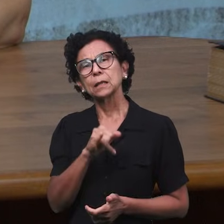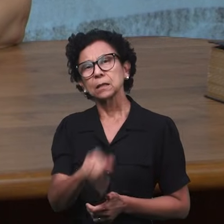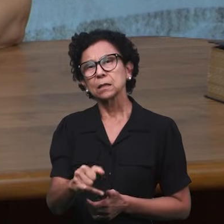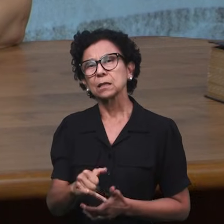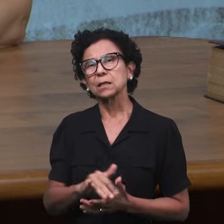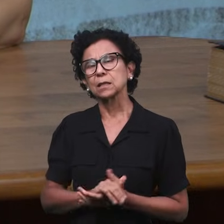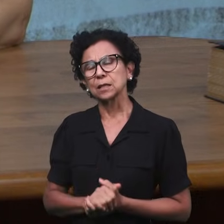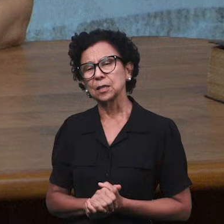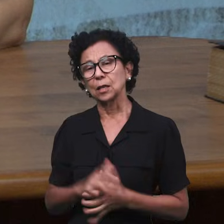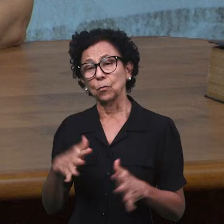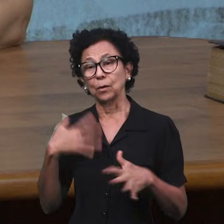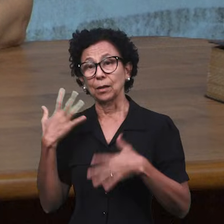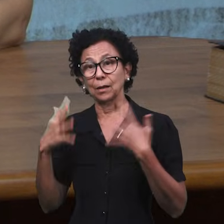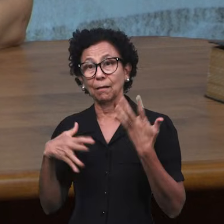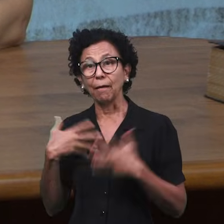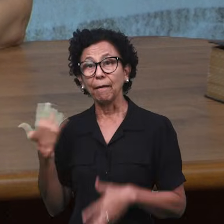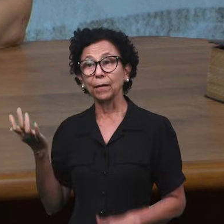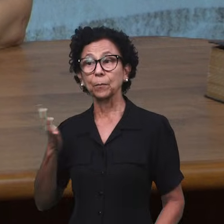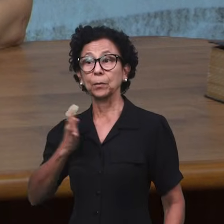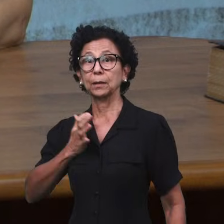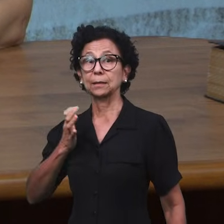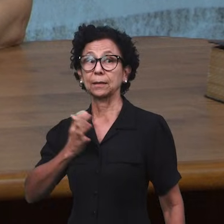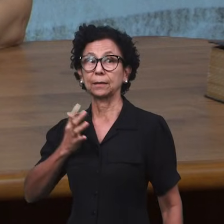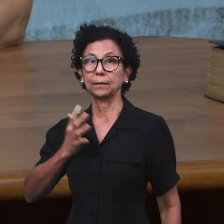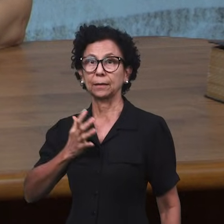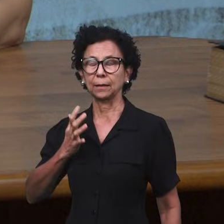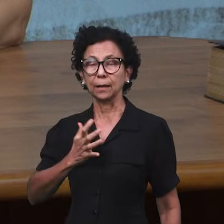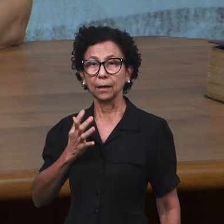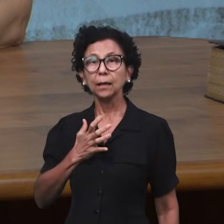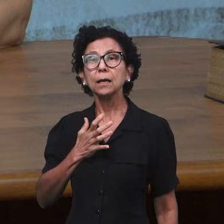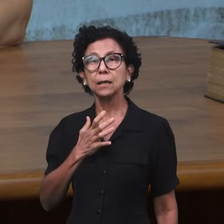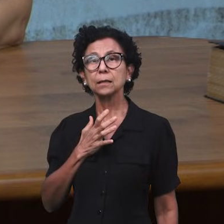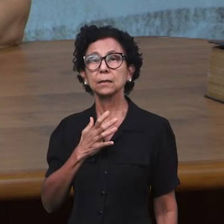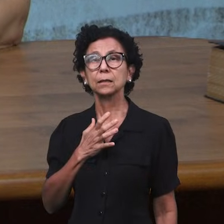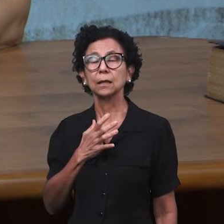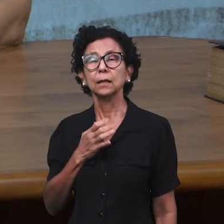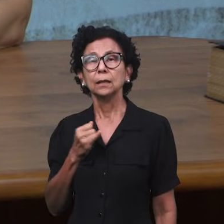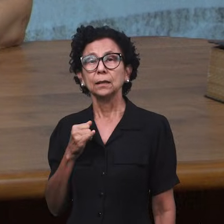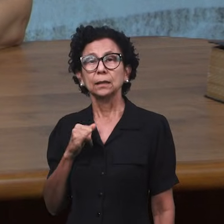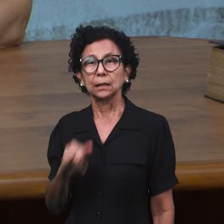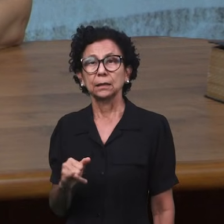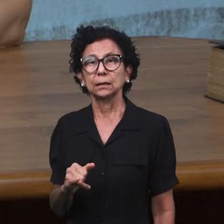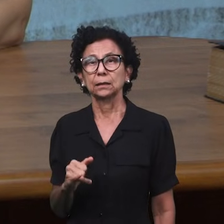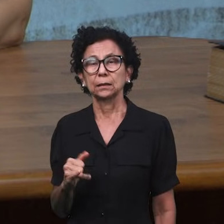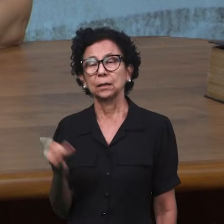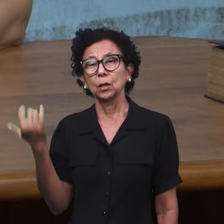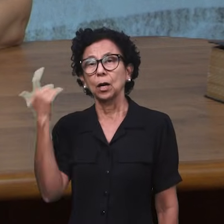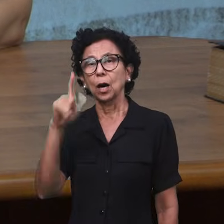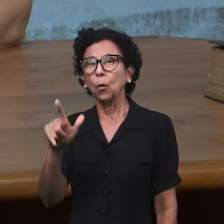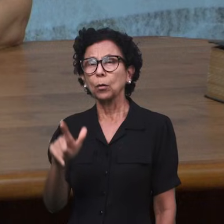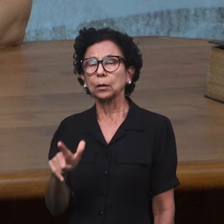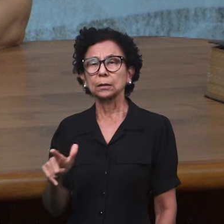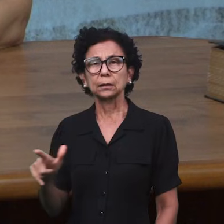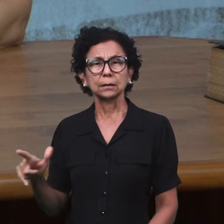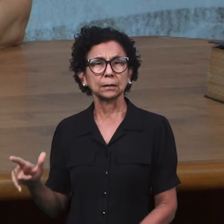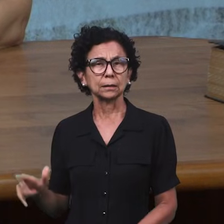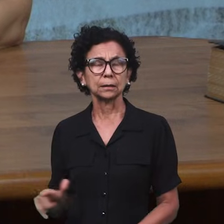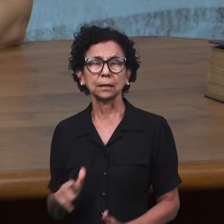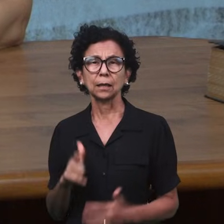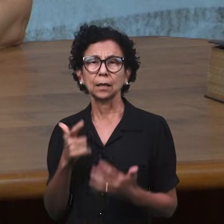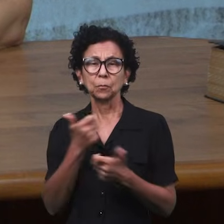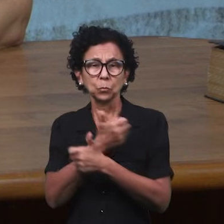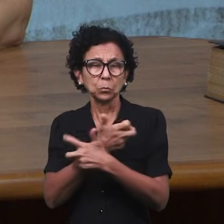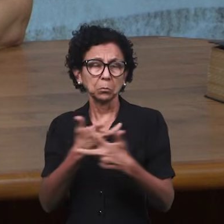minha fazenda e de que a minha mão tinha alcançado muito, se olhei para o sol